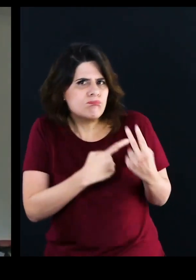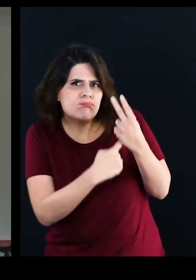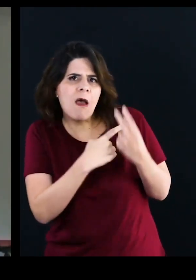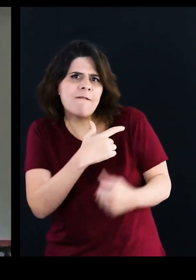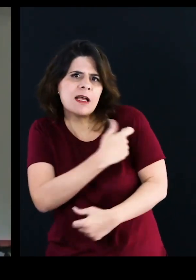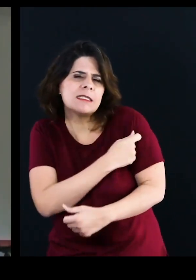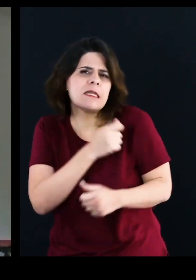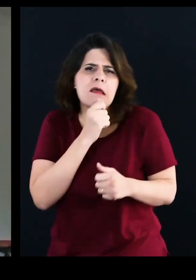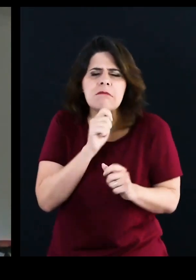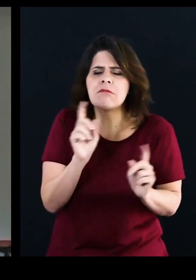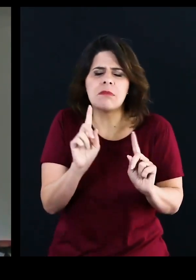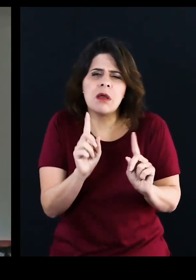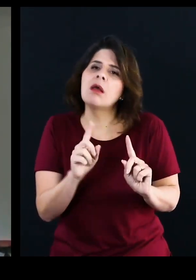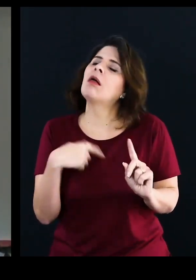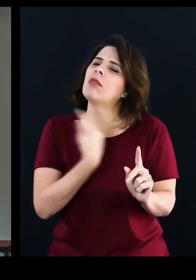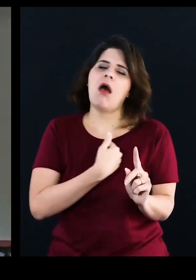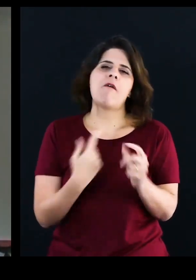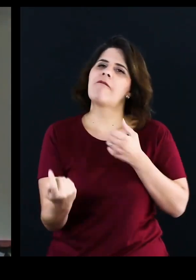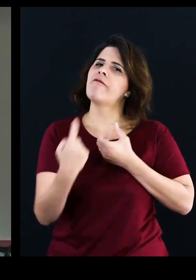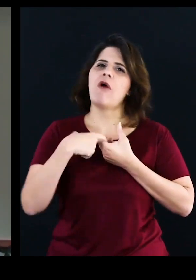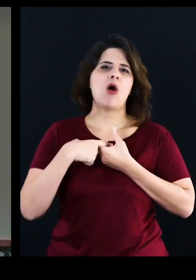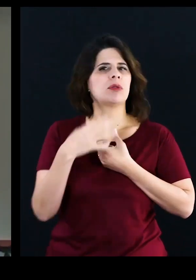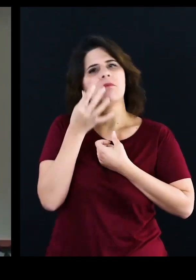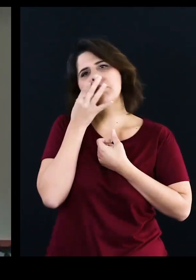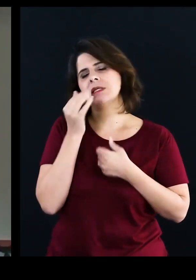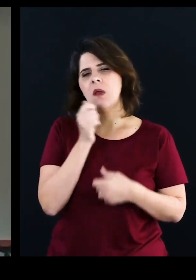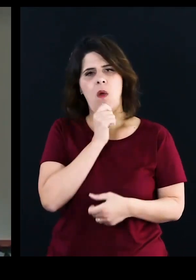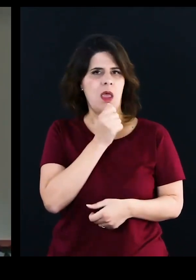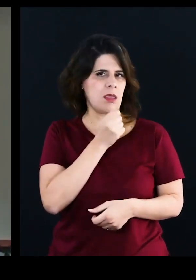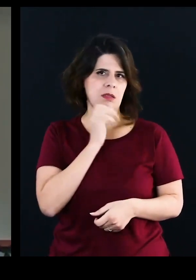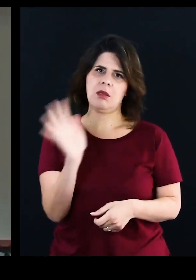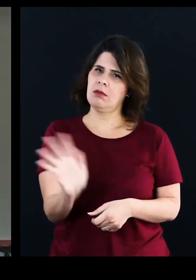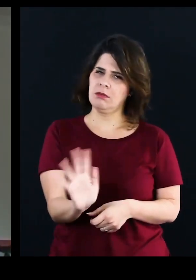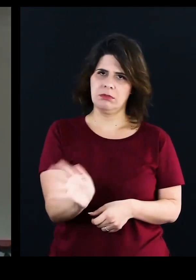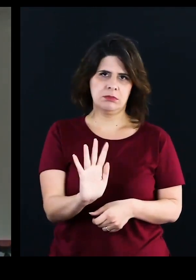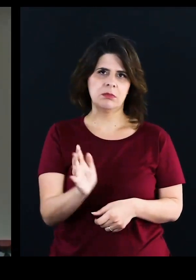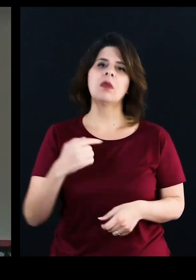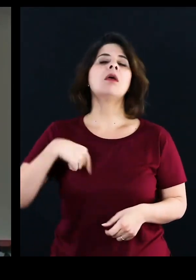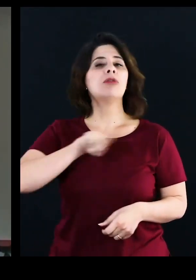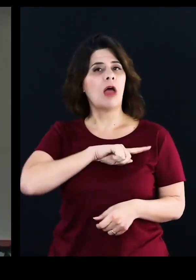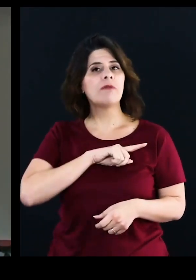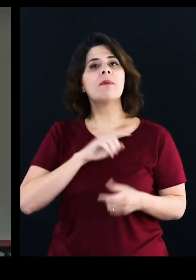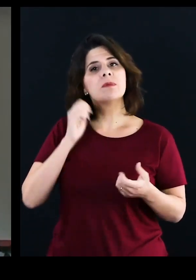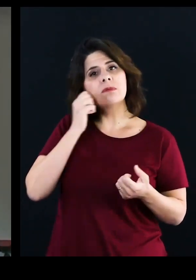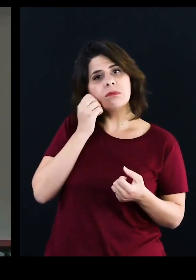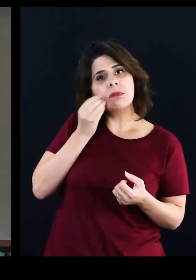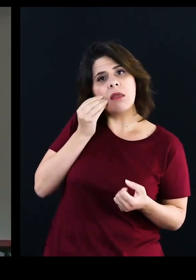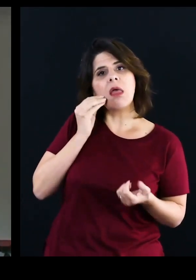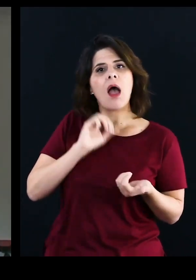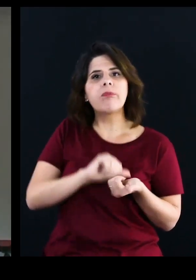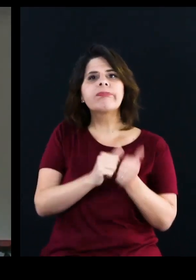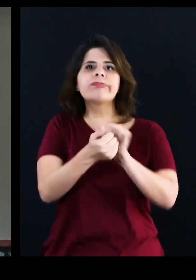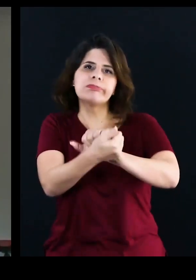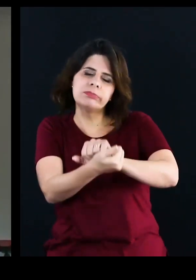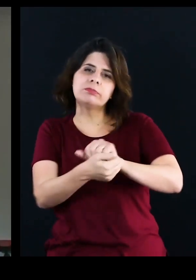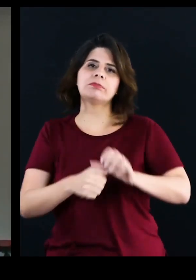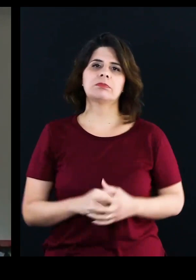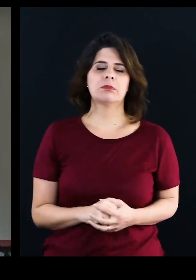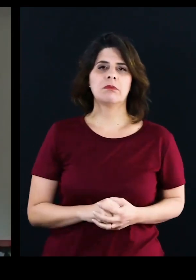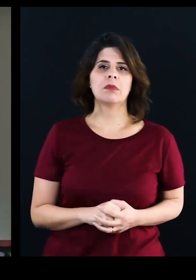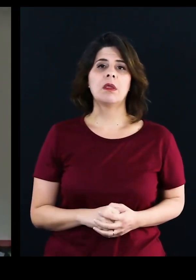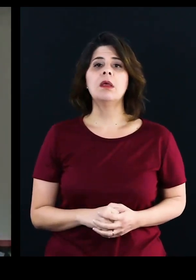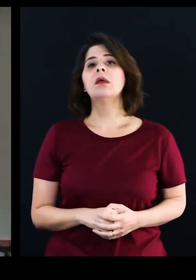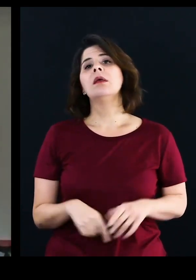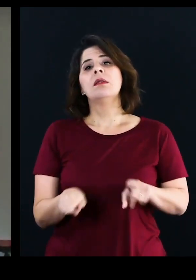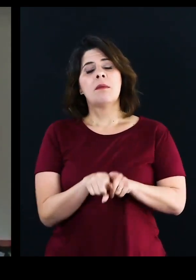as atividades presenciais. Nós estamos transformando aquilo que é possível atender. Com relação às atividades humanitárias,